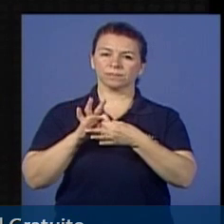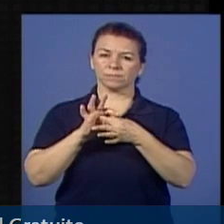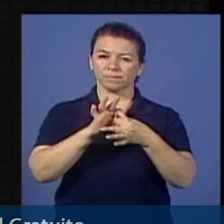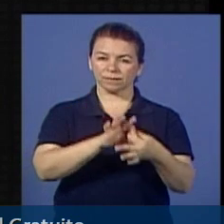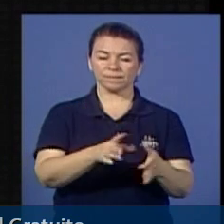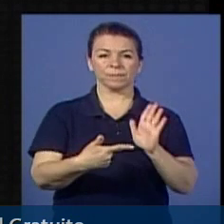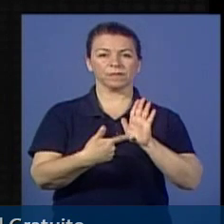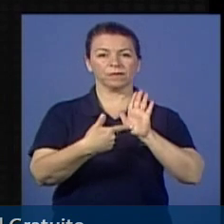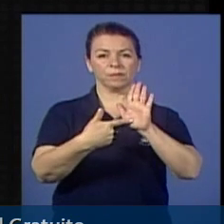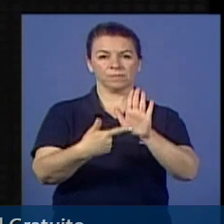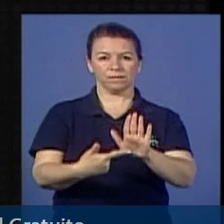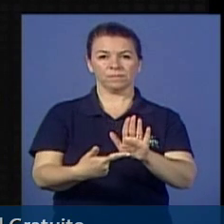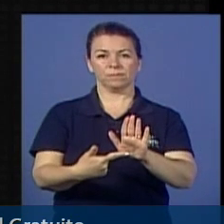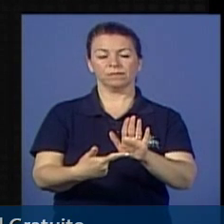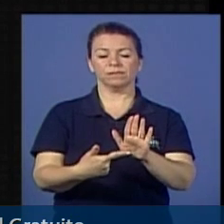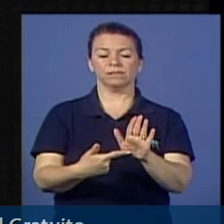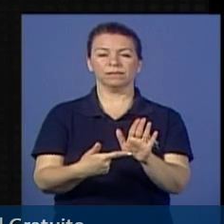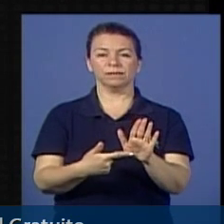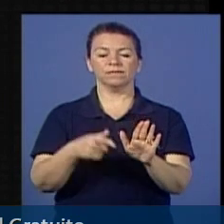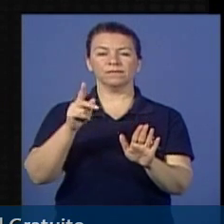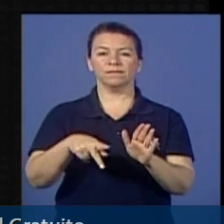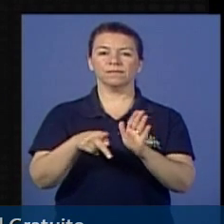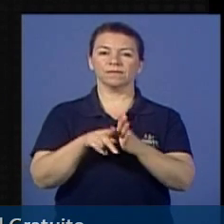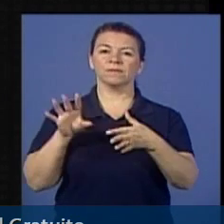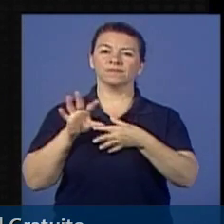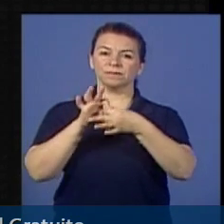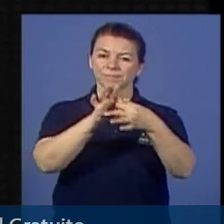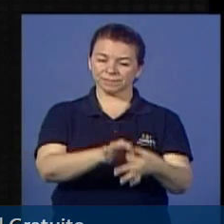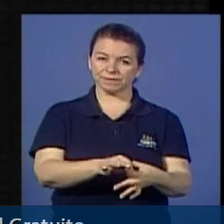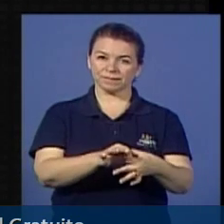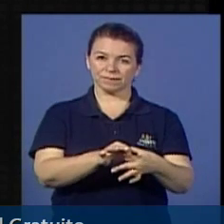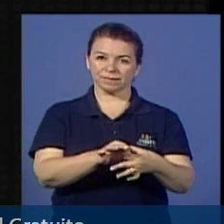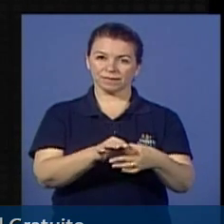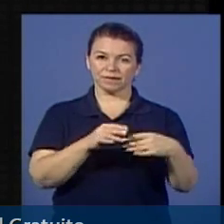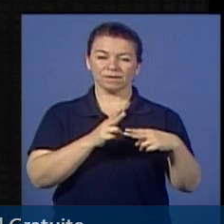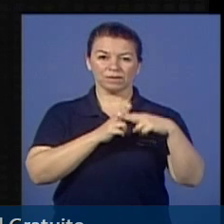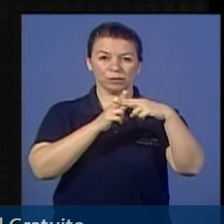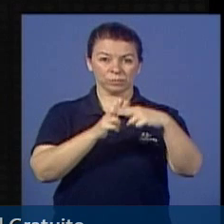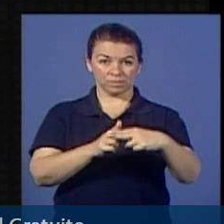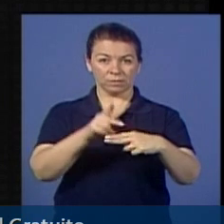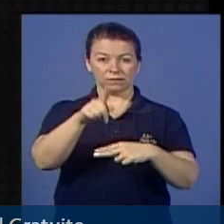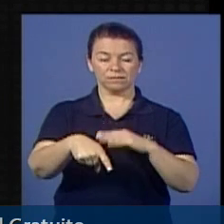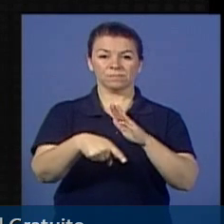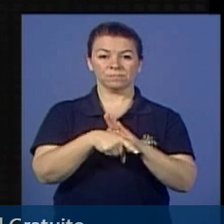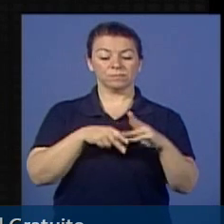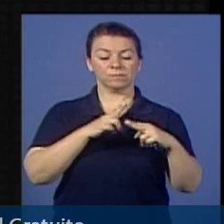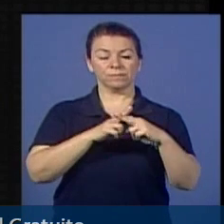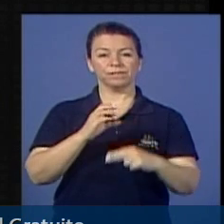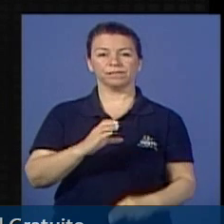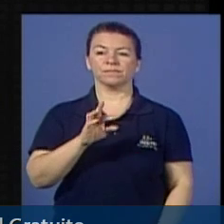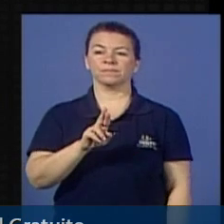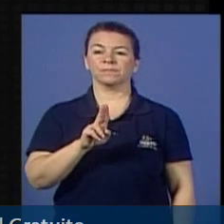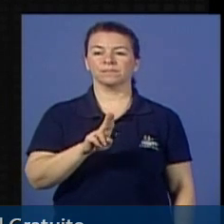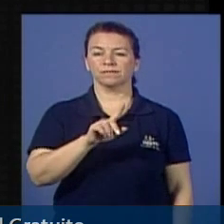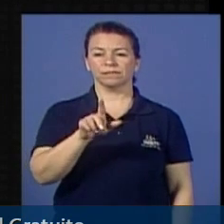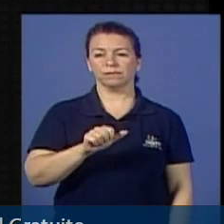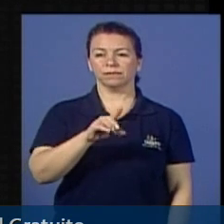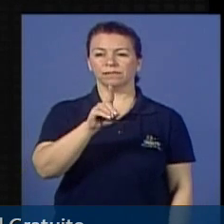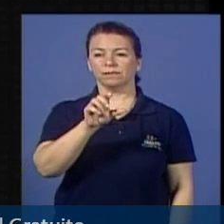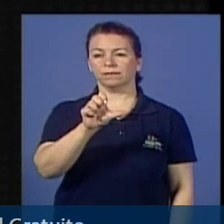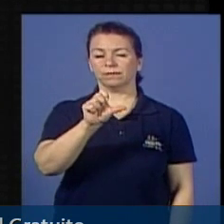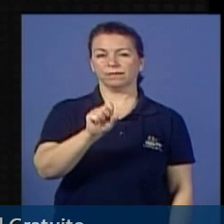representação destacada se insere no contexto das cruzadas por, lembre-se, as cruzadas foram o quê? A luta pela